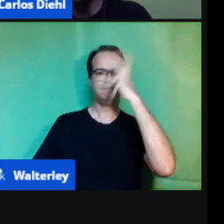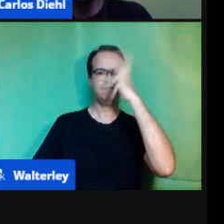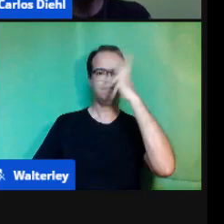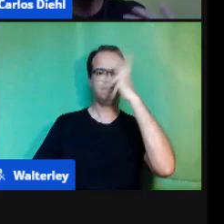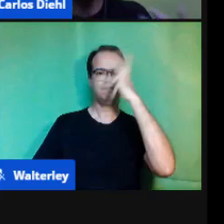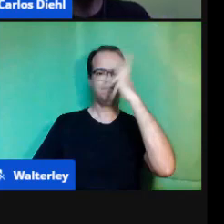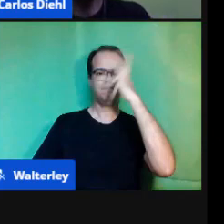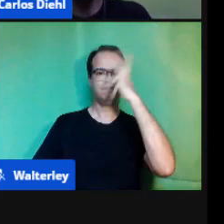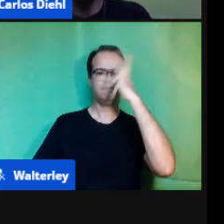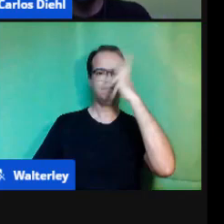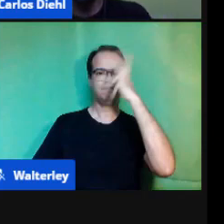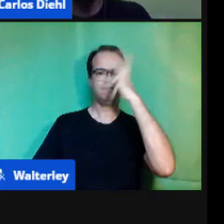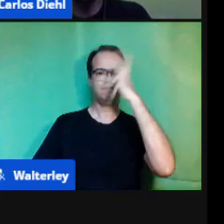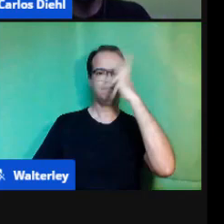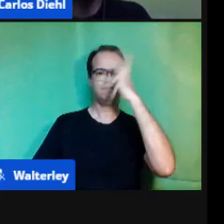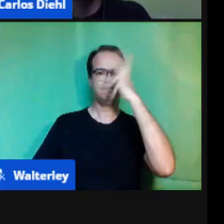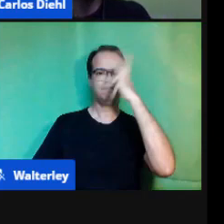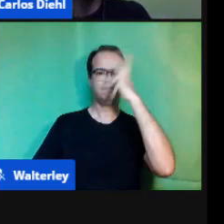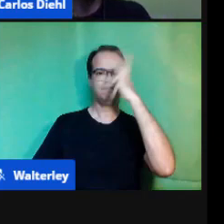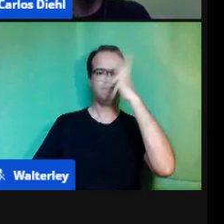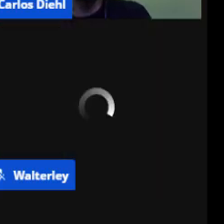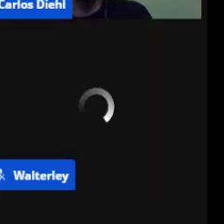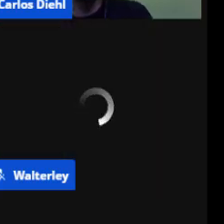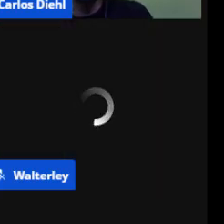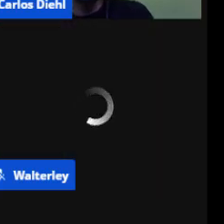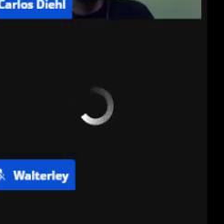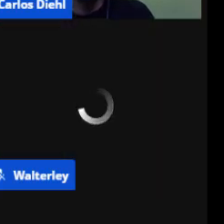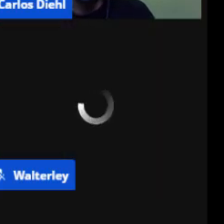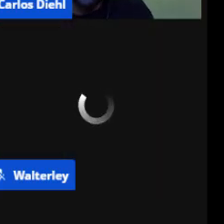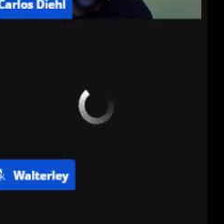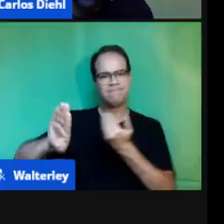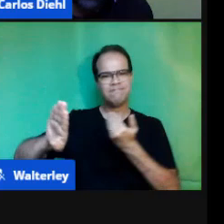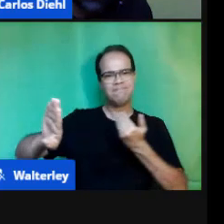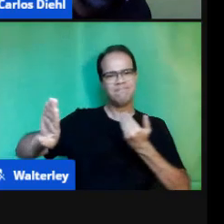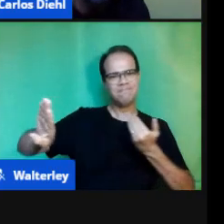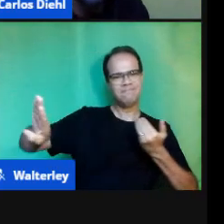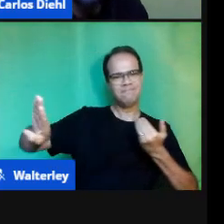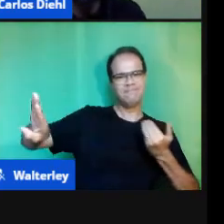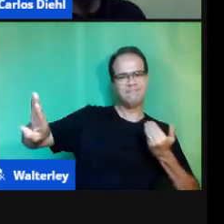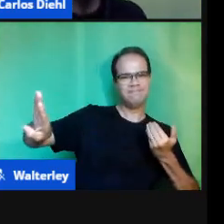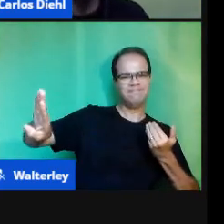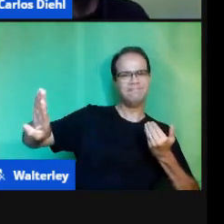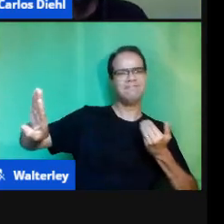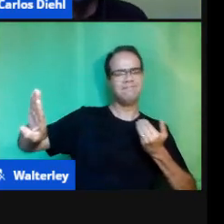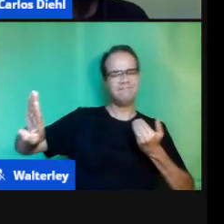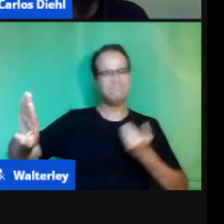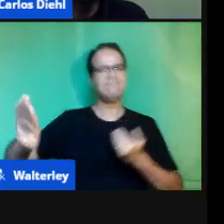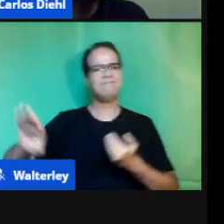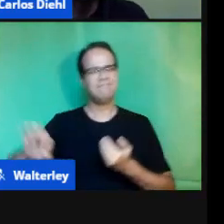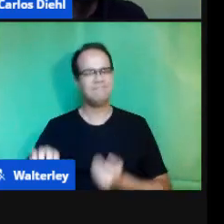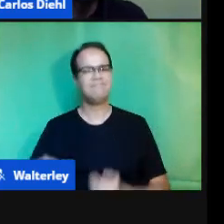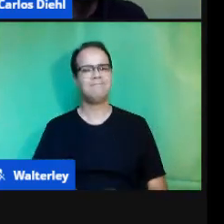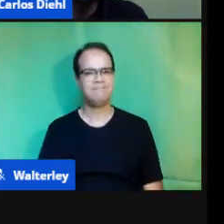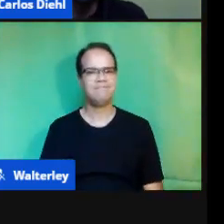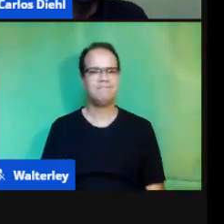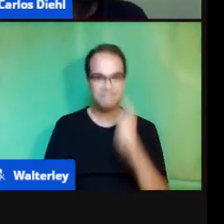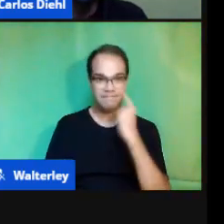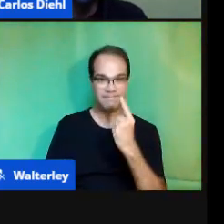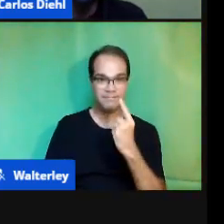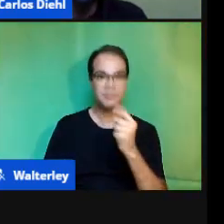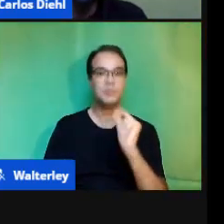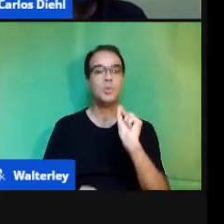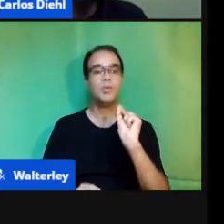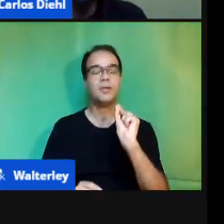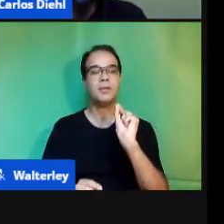está muito distante do que realmente é. Então, esse tipo de documentário reflexivo, ele se